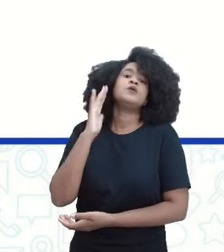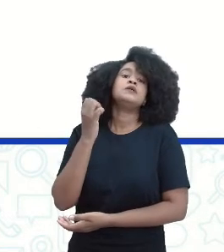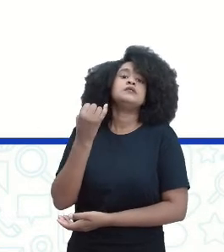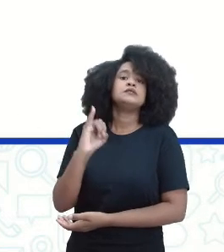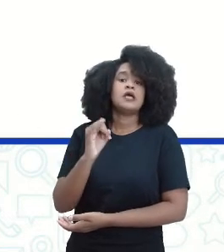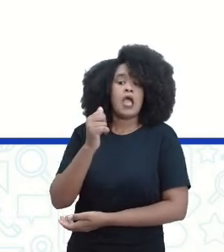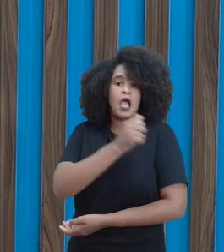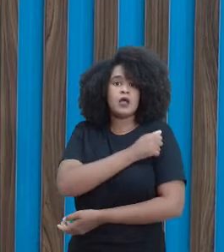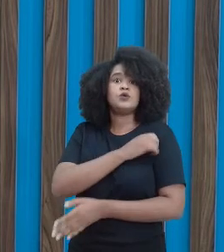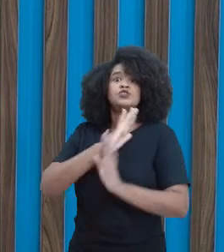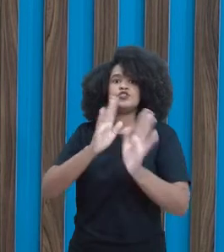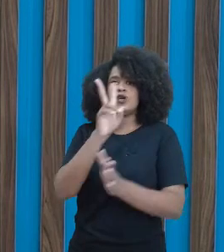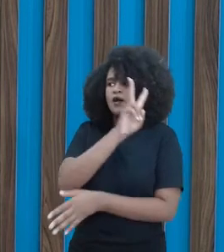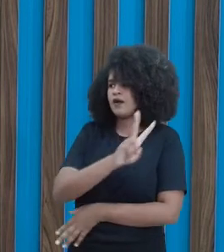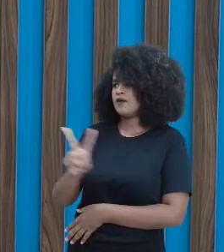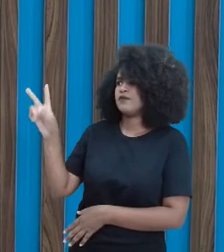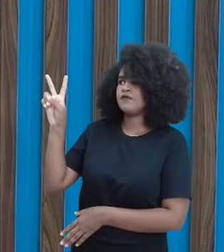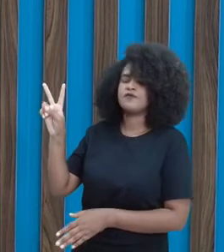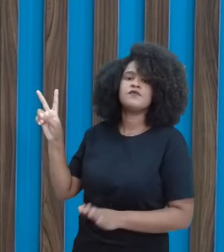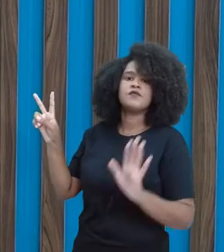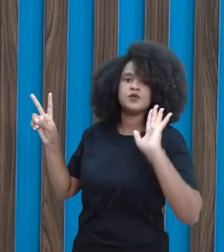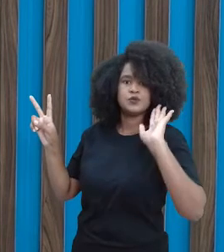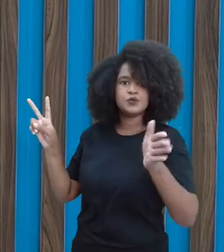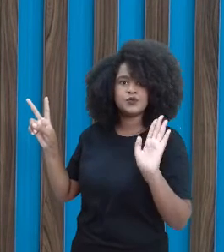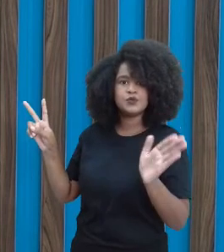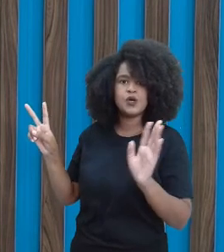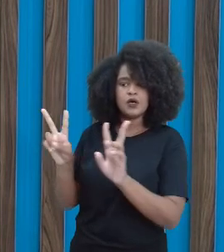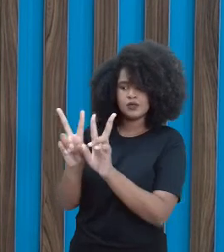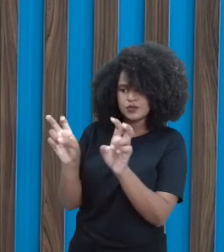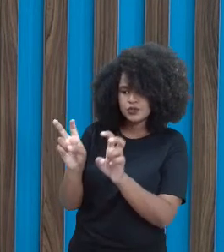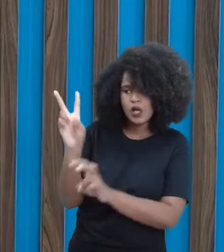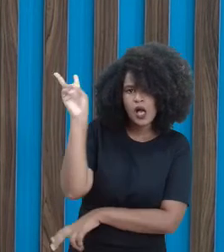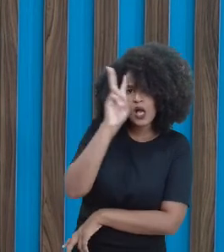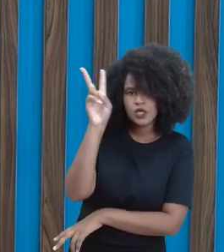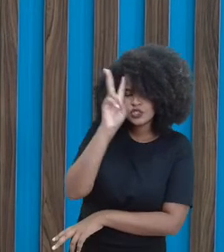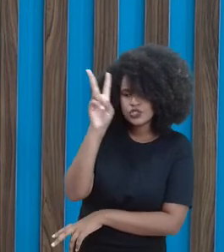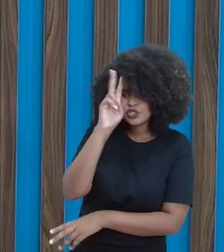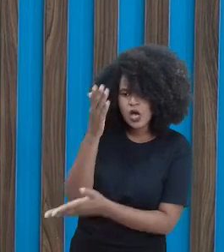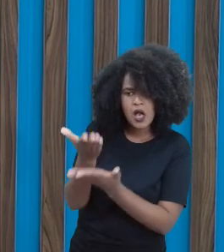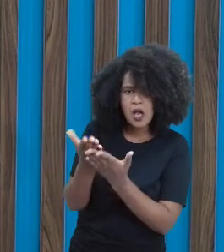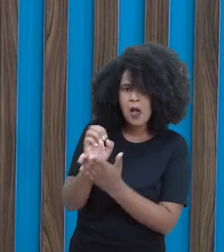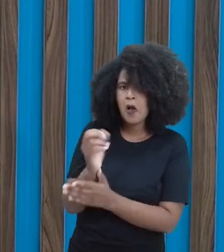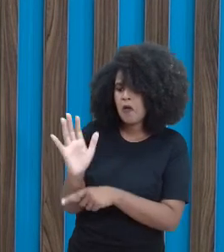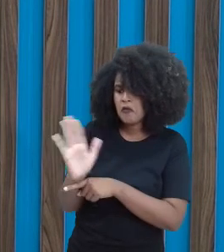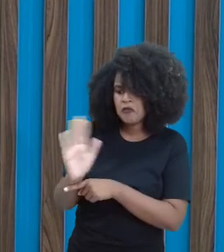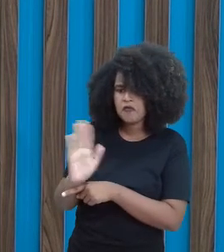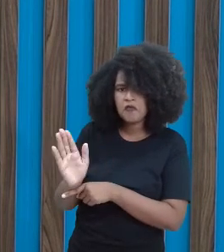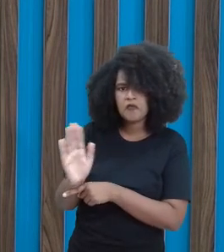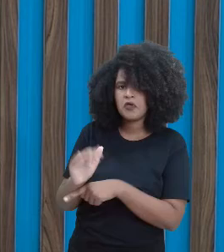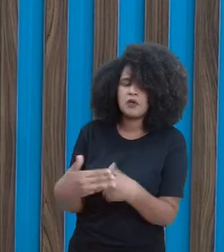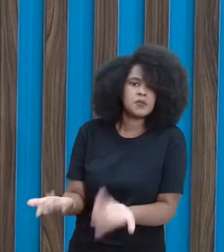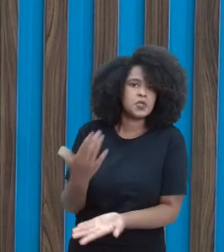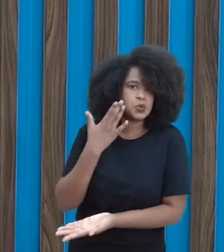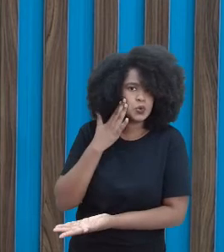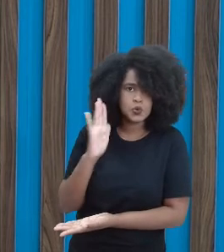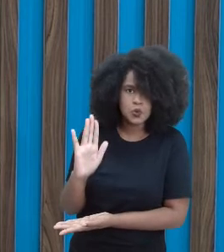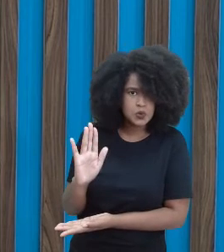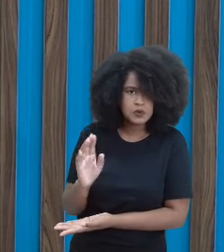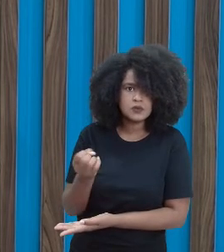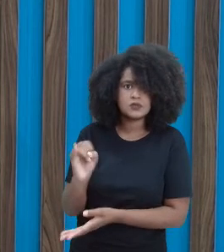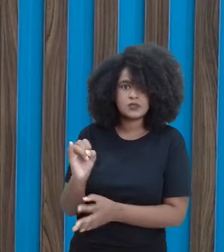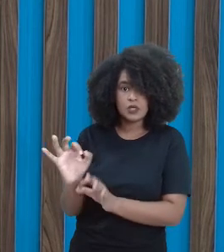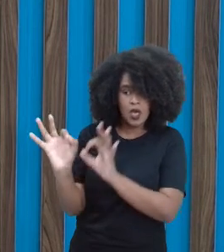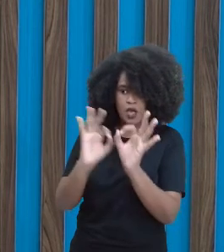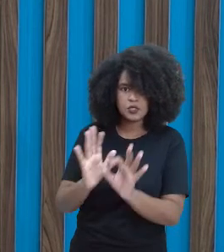já tinham visto isso antes, né? Já tinham visto falar em alguma aula de história, em algum filme, em algum documentário. É